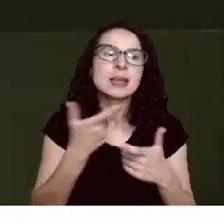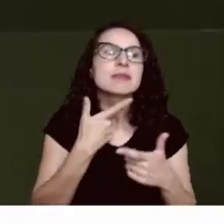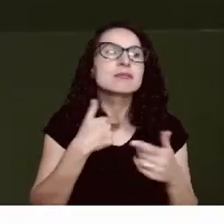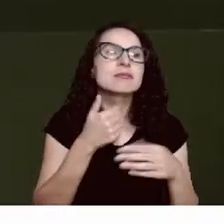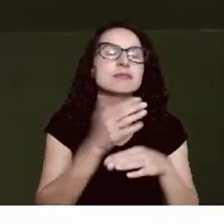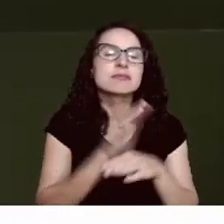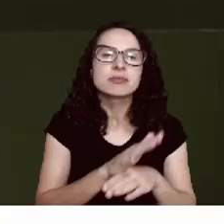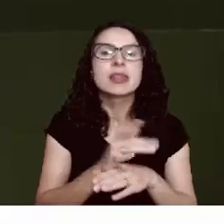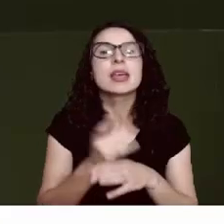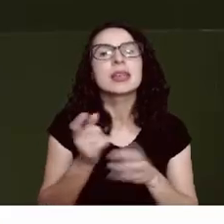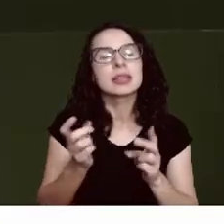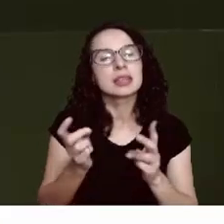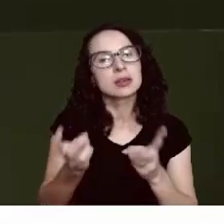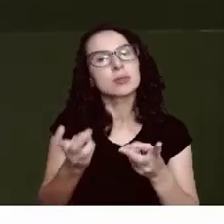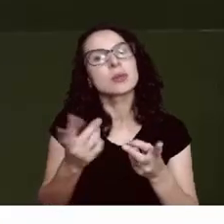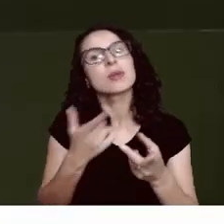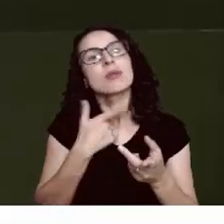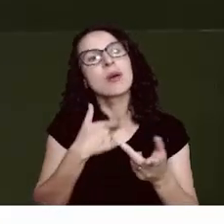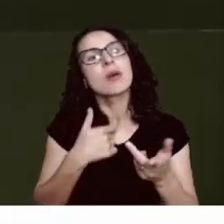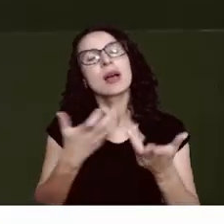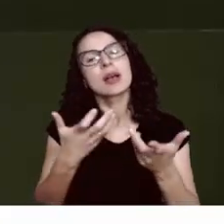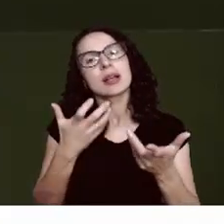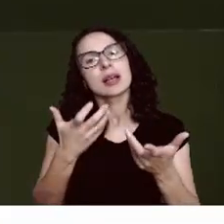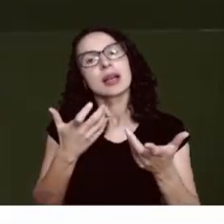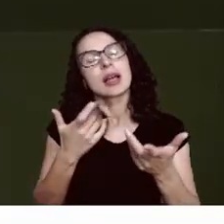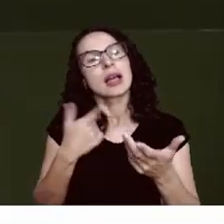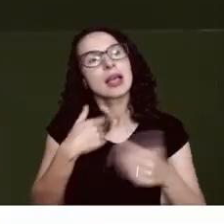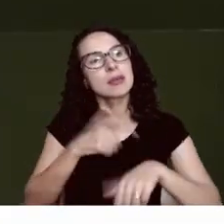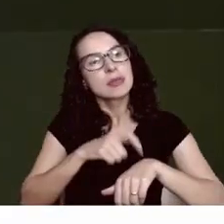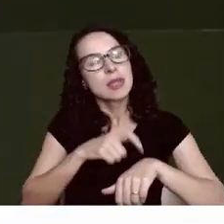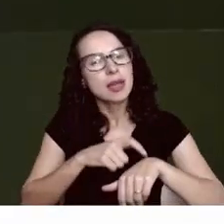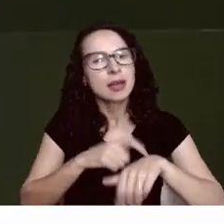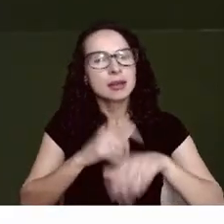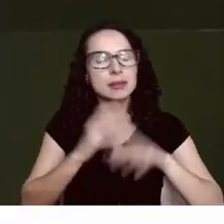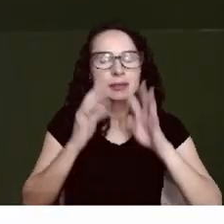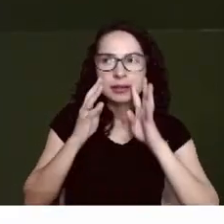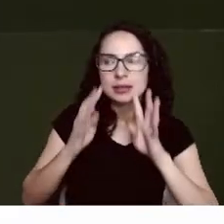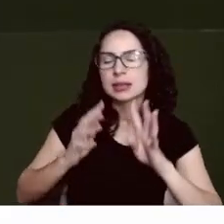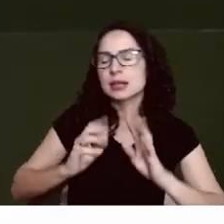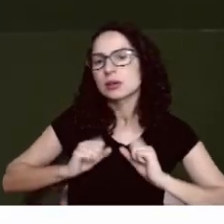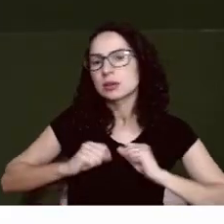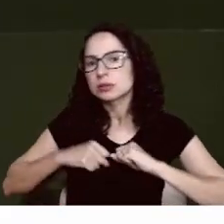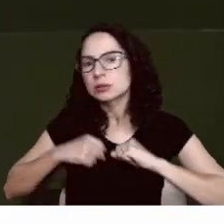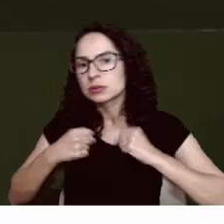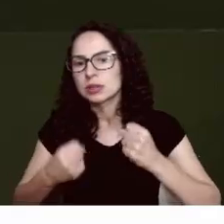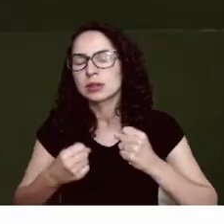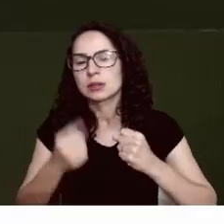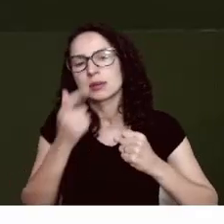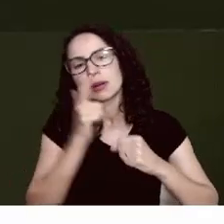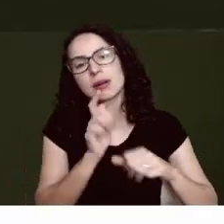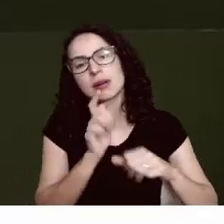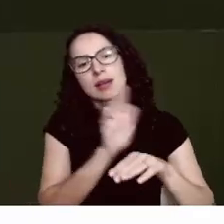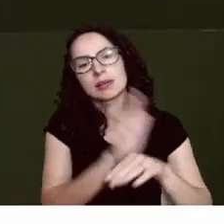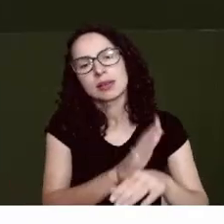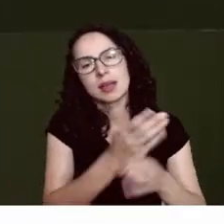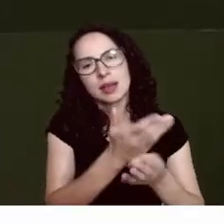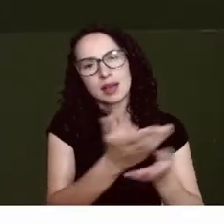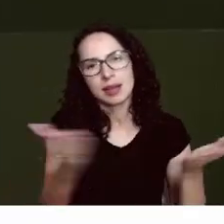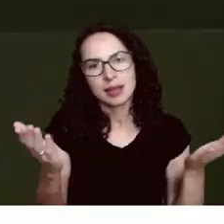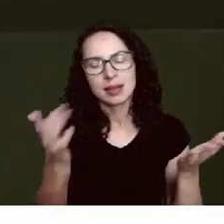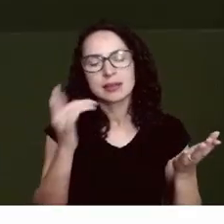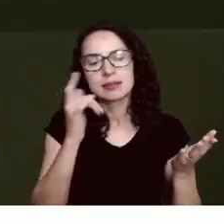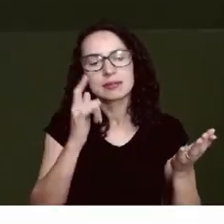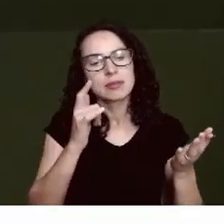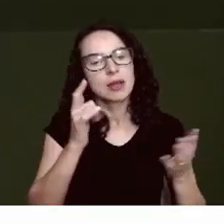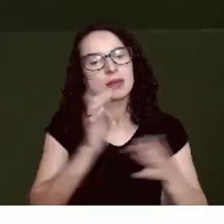ainda estão dispostas a gastar seu tempo, a gastar sua energia, para que elas possam estar fazendo diferente, assim como